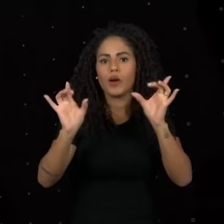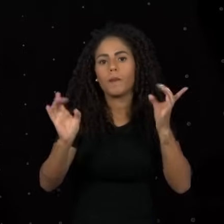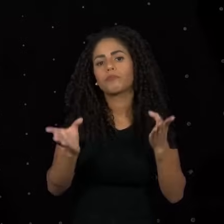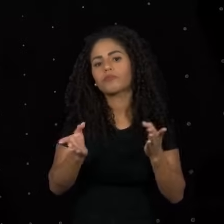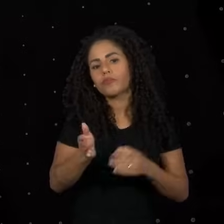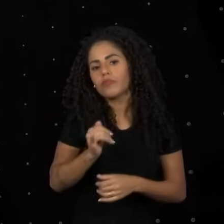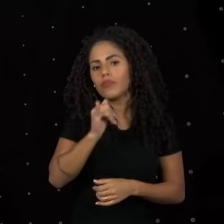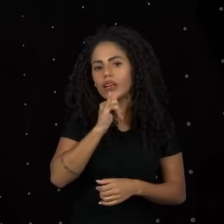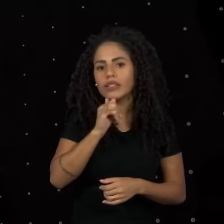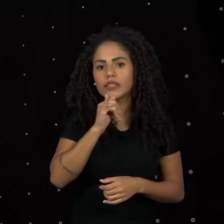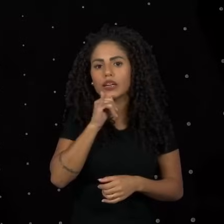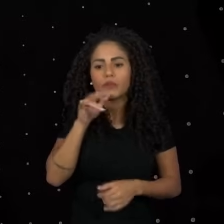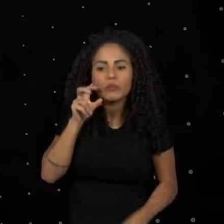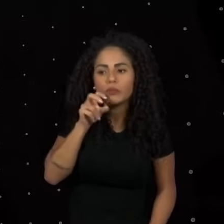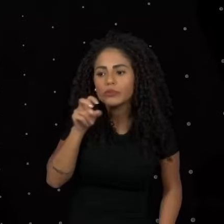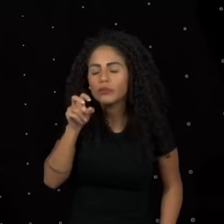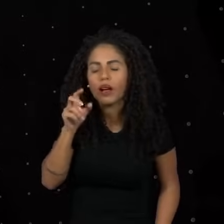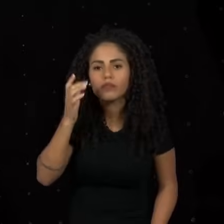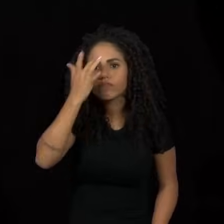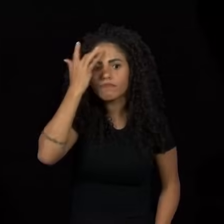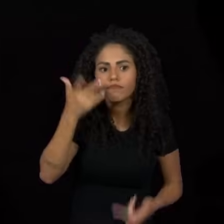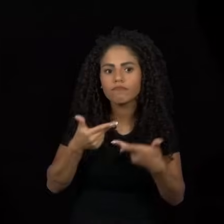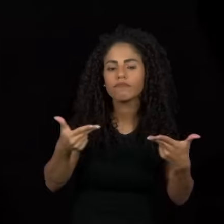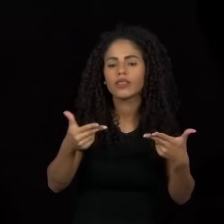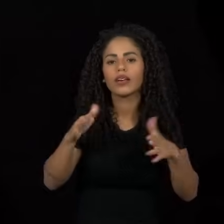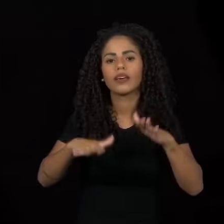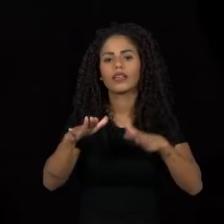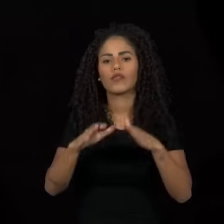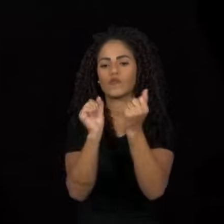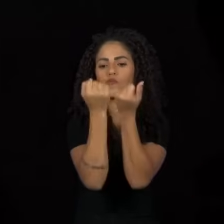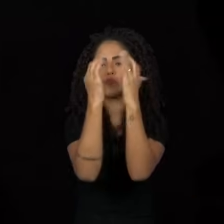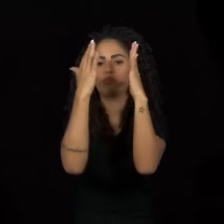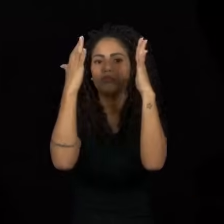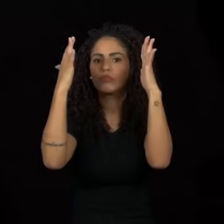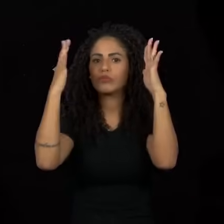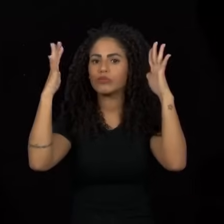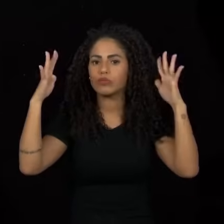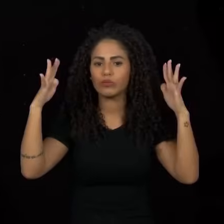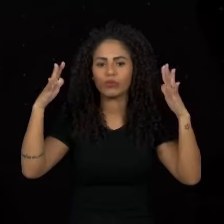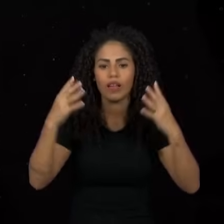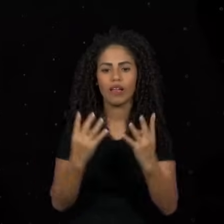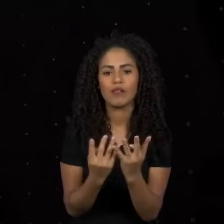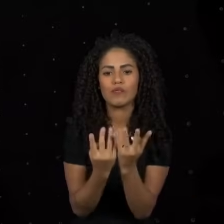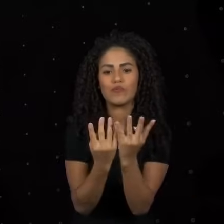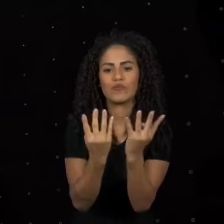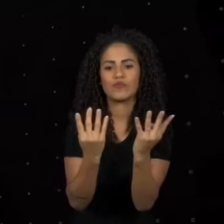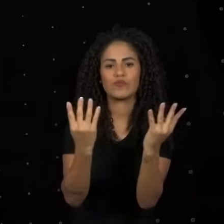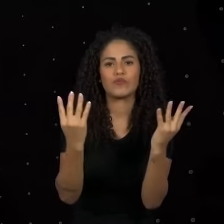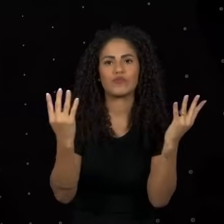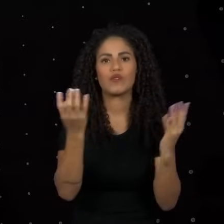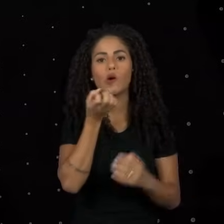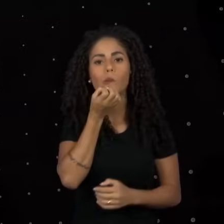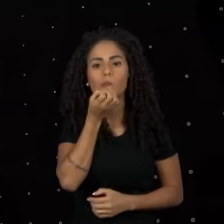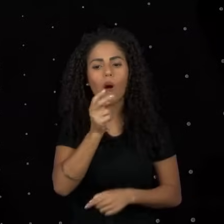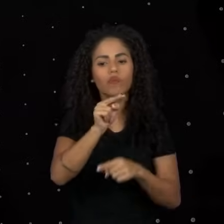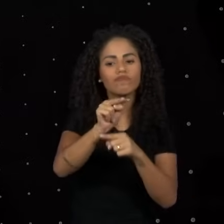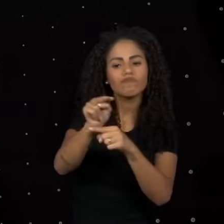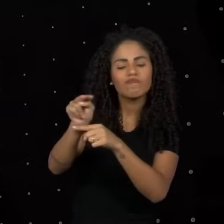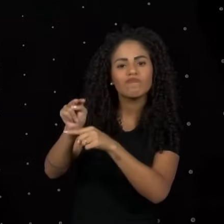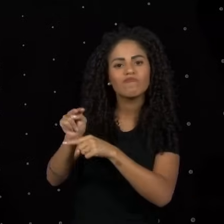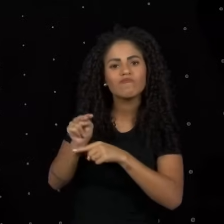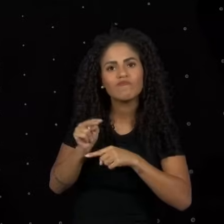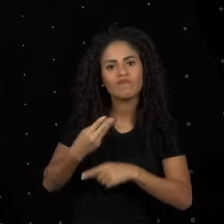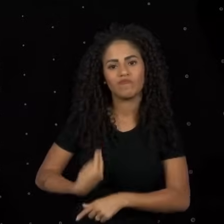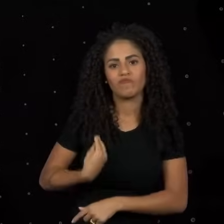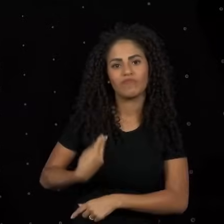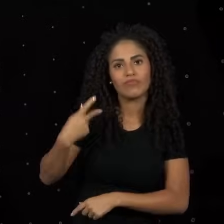ruído que afasta os animais. Então, quando a gente tem áreas verdes, a vegetação em volta faz uma espécie de barreira para esse ruído.